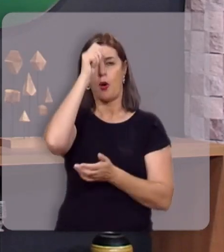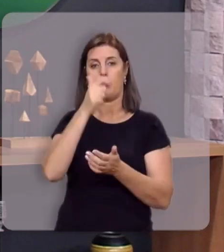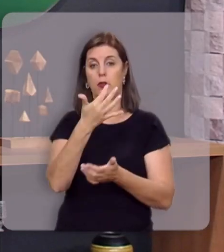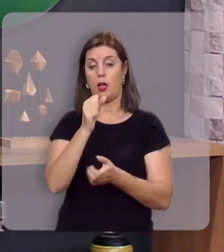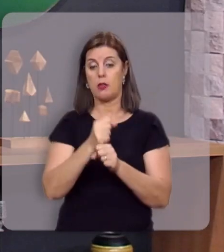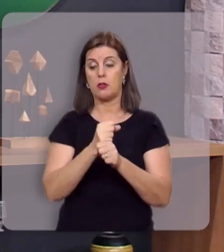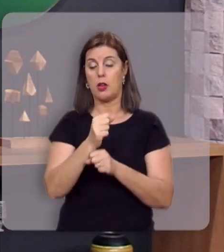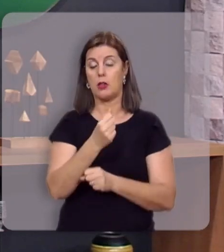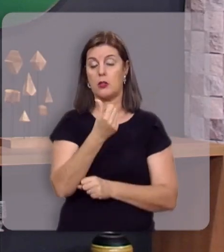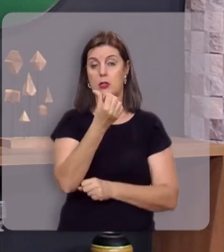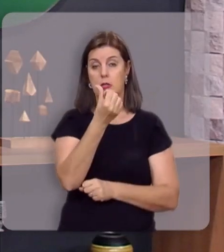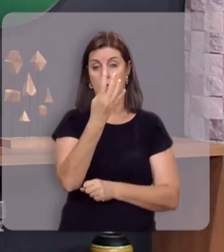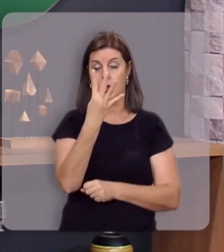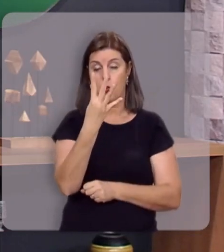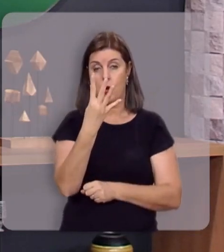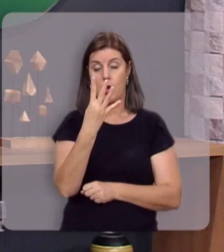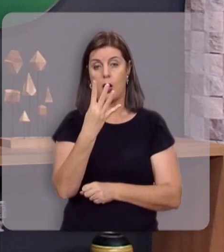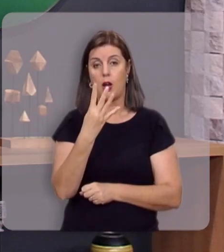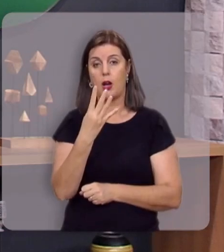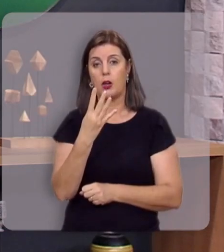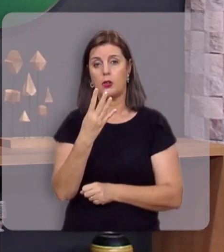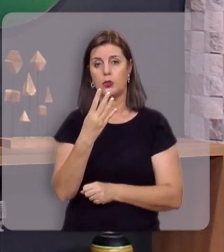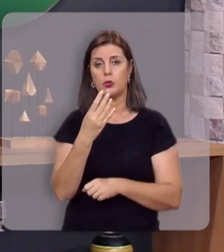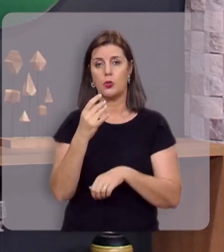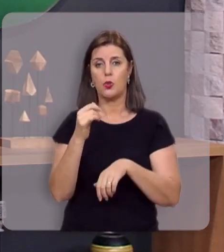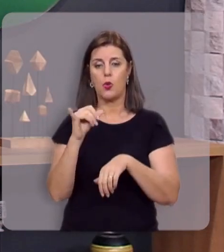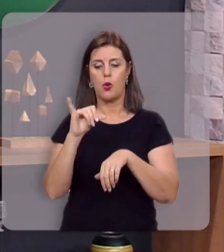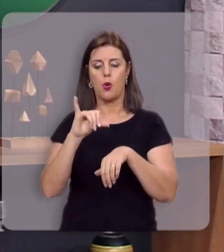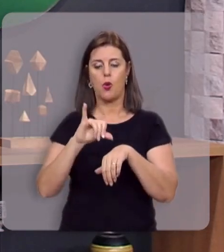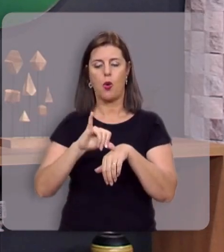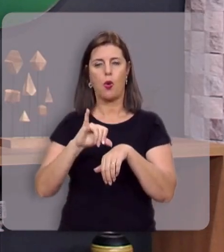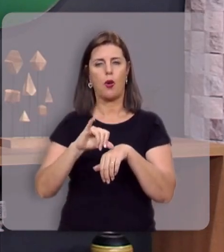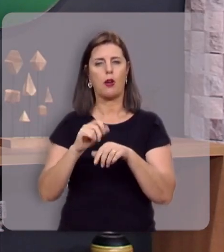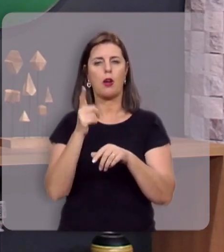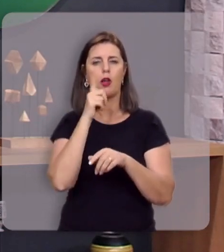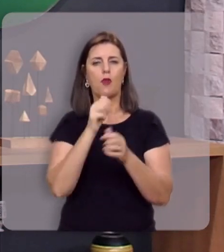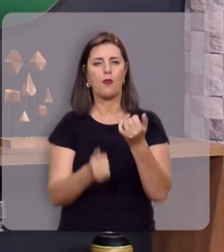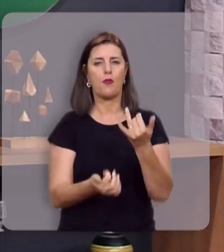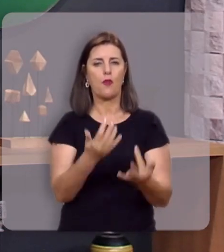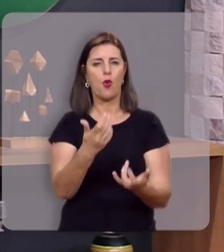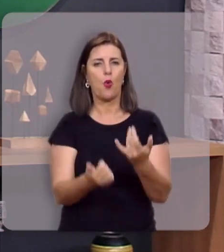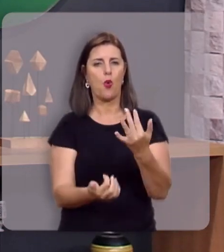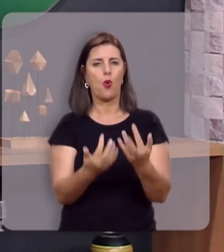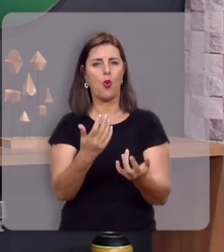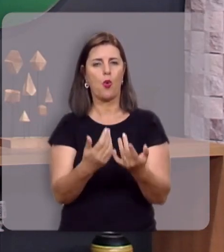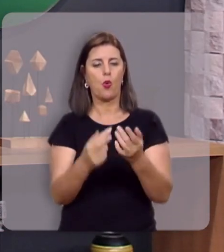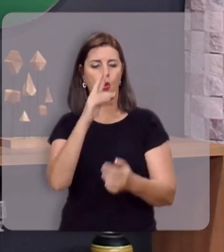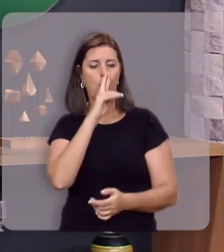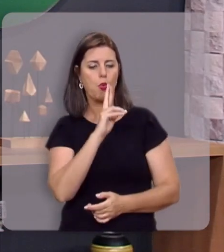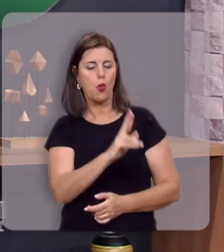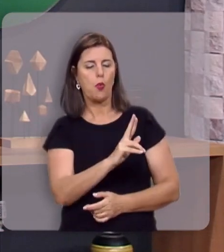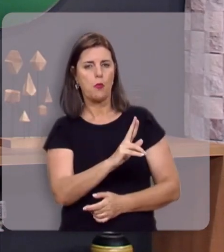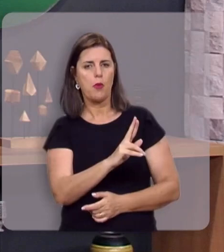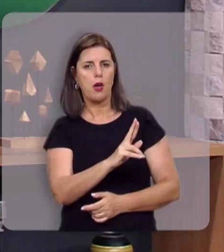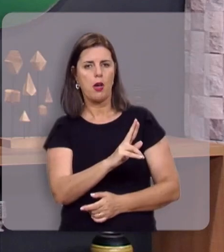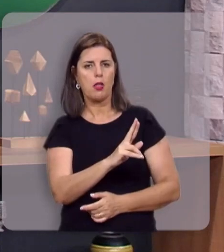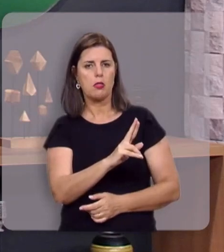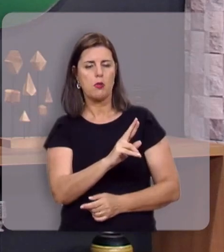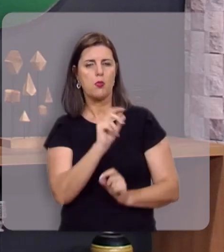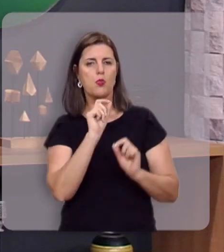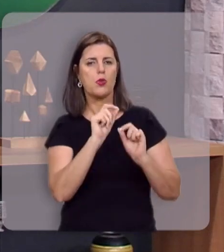10 anos depois, no ano 64, a capital do império foi incendiada e a culpa